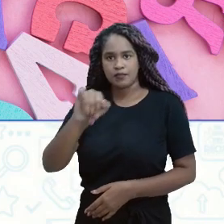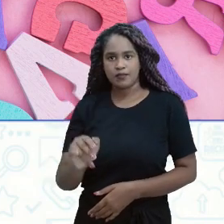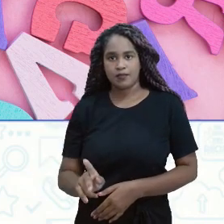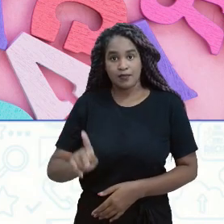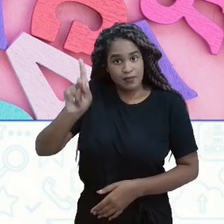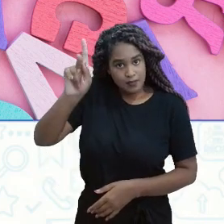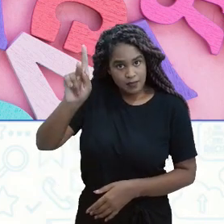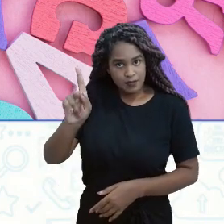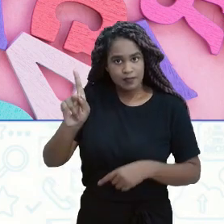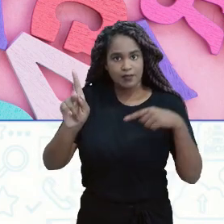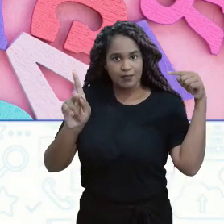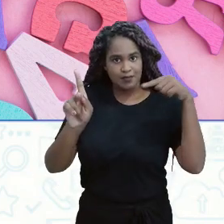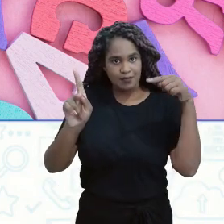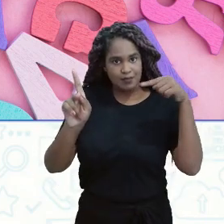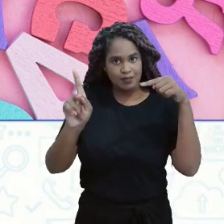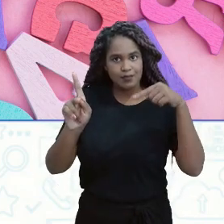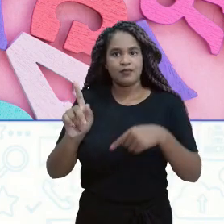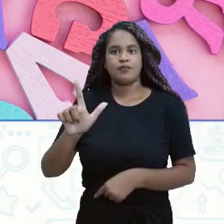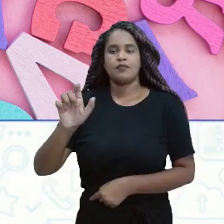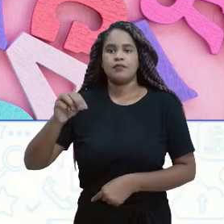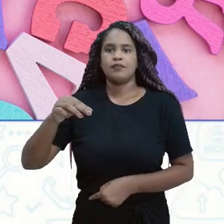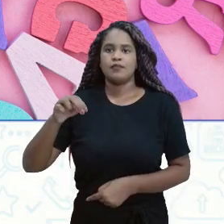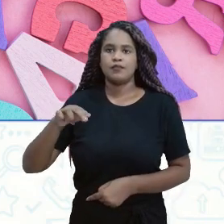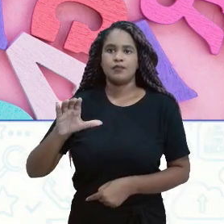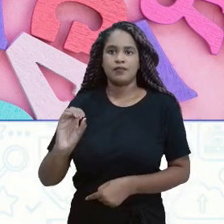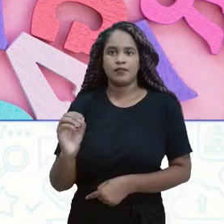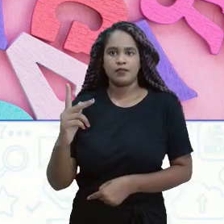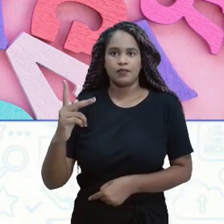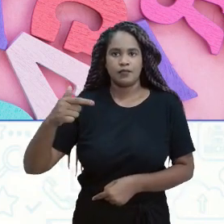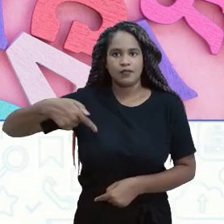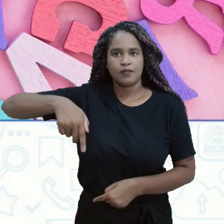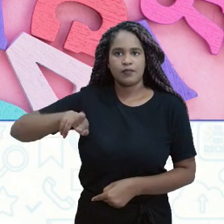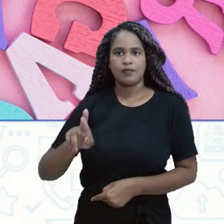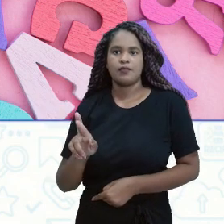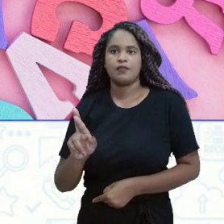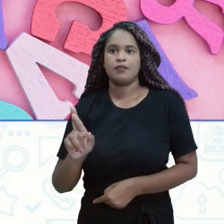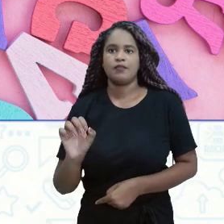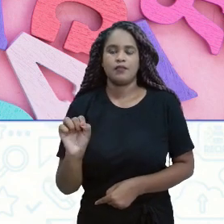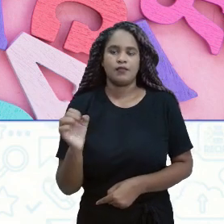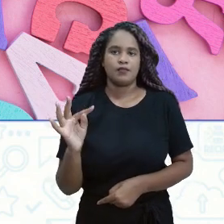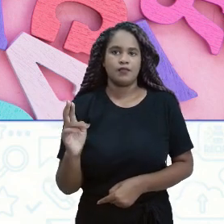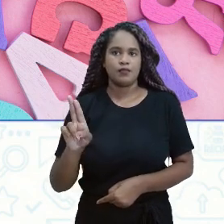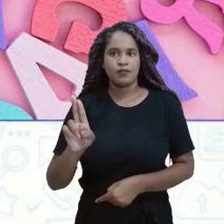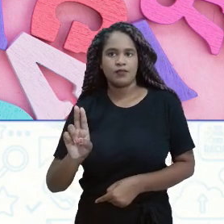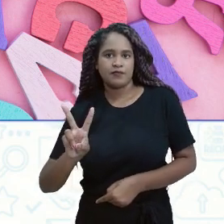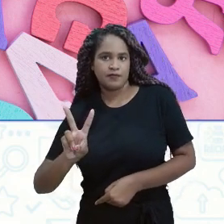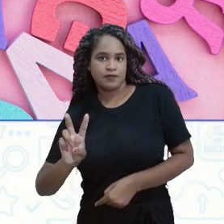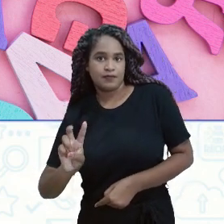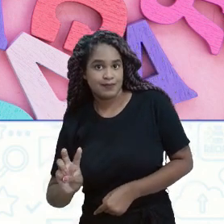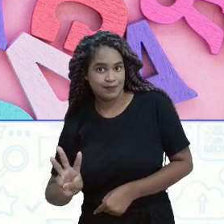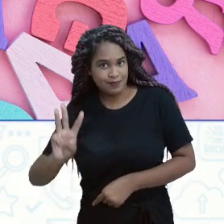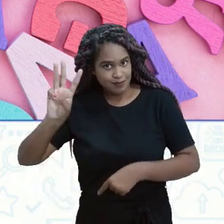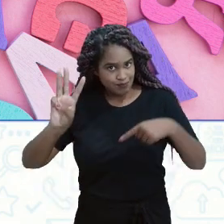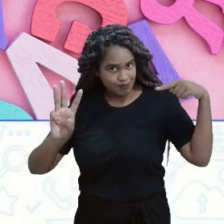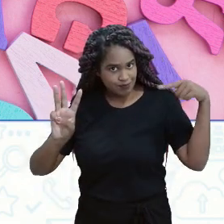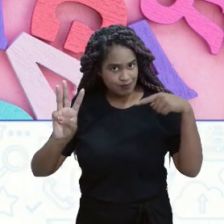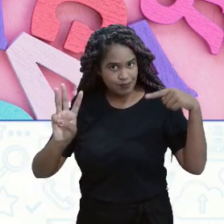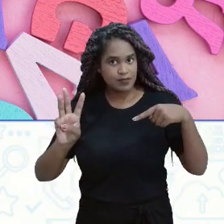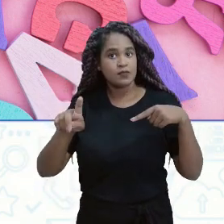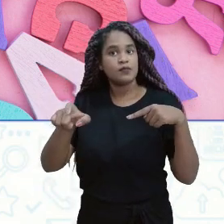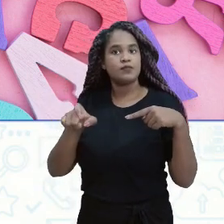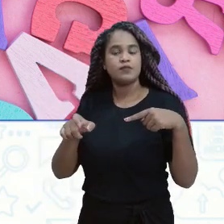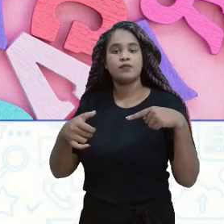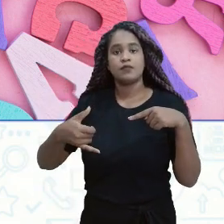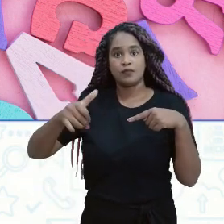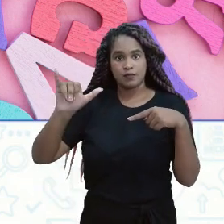I, J, U, K, L, M, N, O, P, Q, R, S, T, U, V, W,